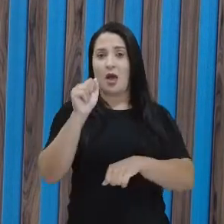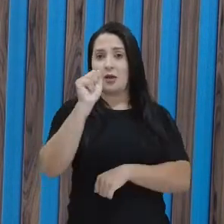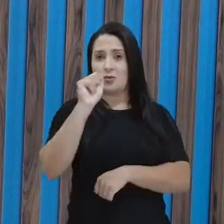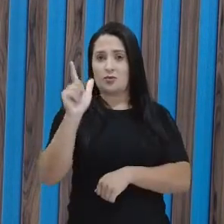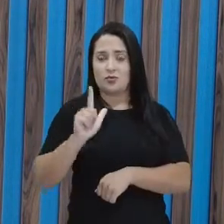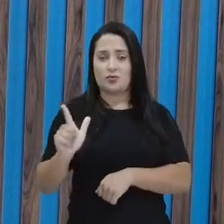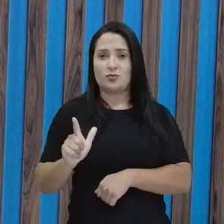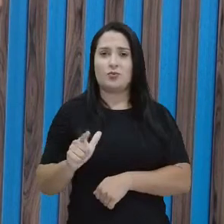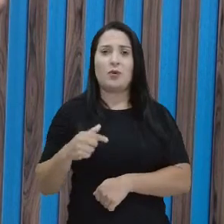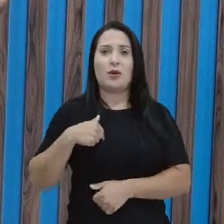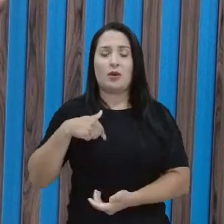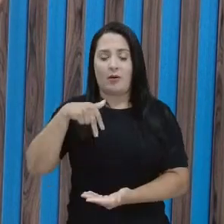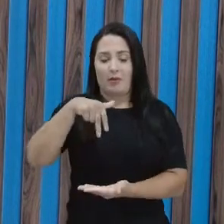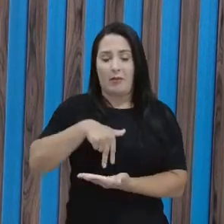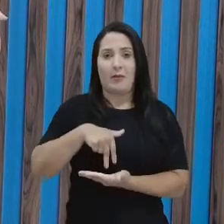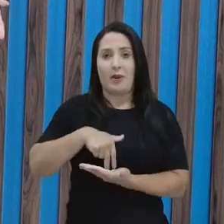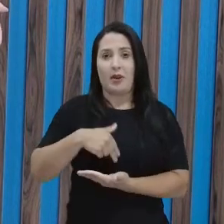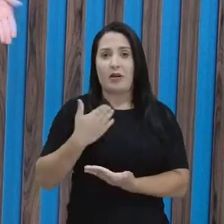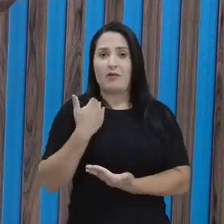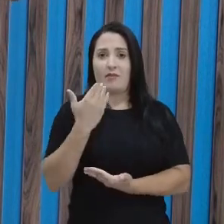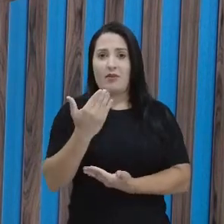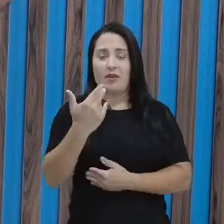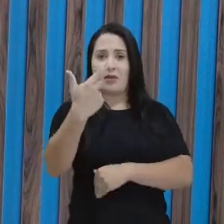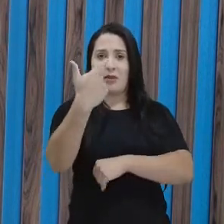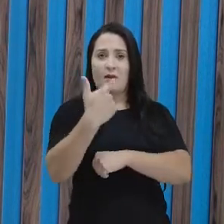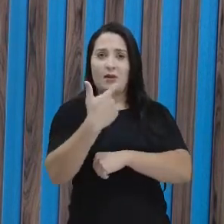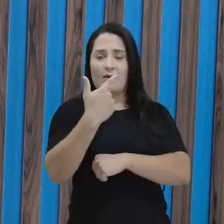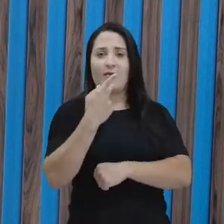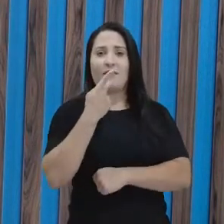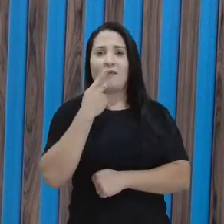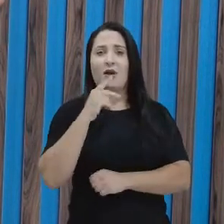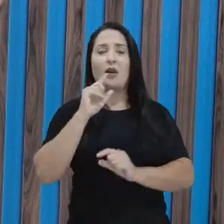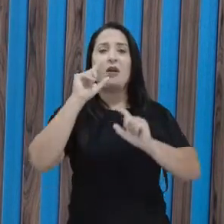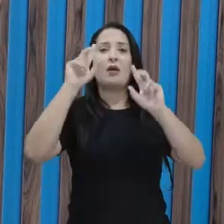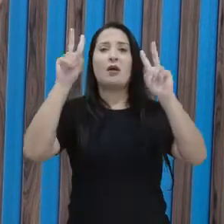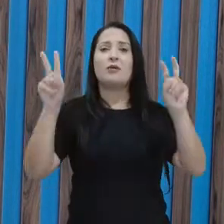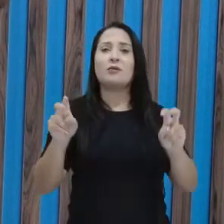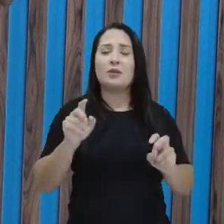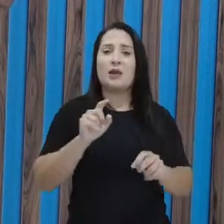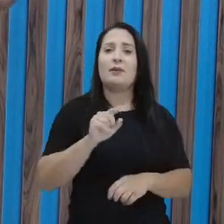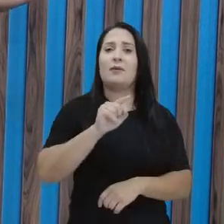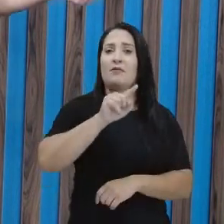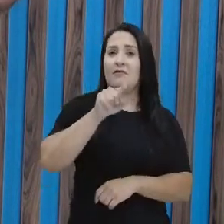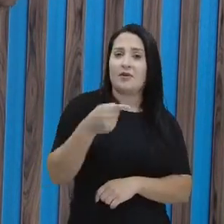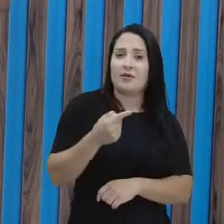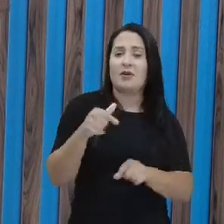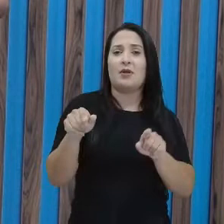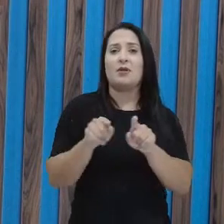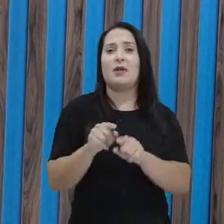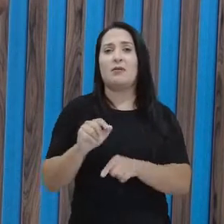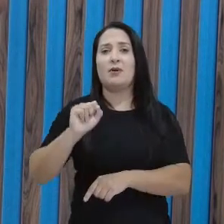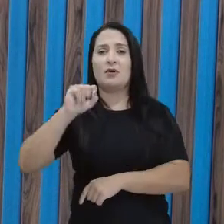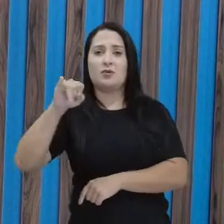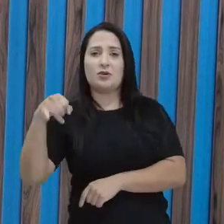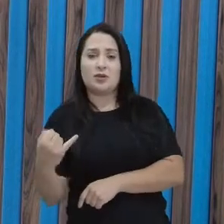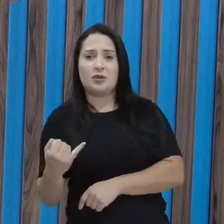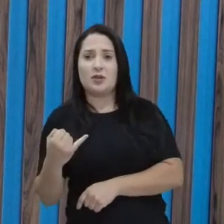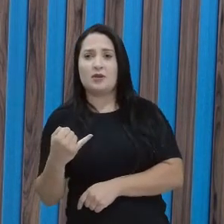frente à câmera para falar com vocês sobre o quê? A vírgula e os adjetivos restritivos e